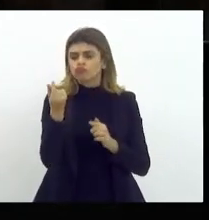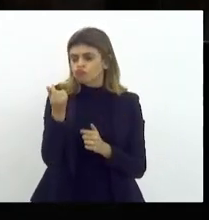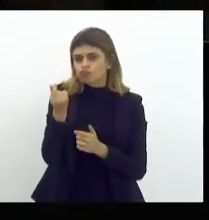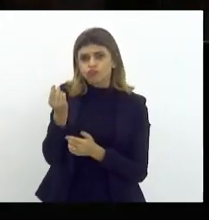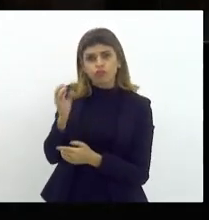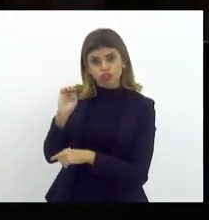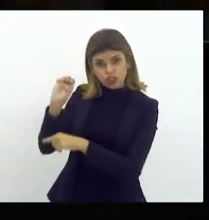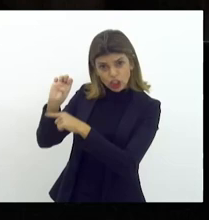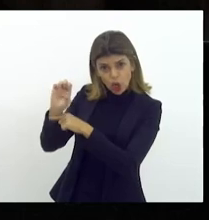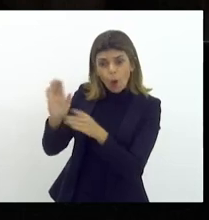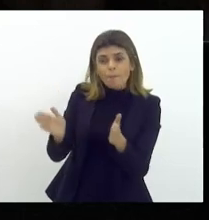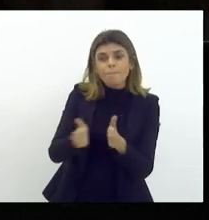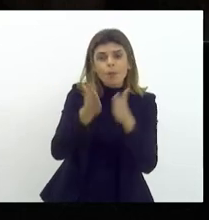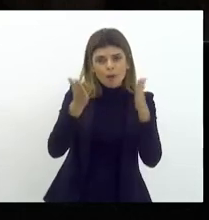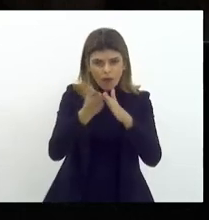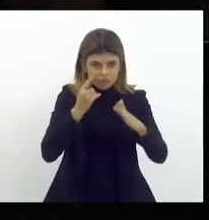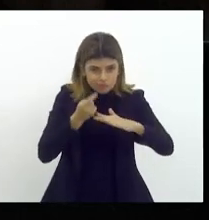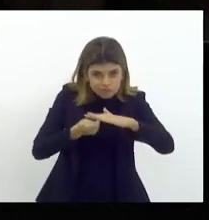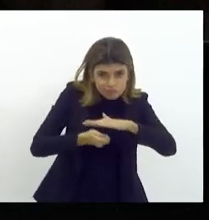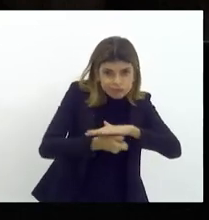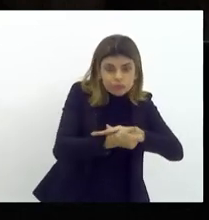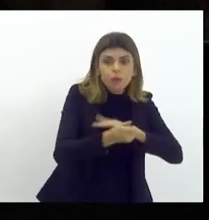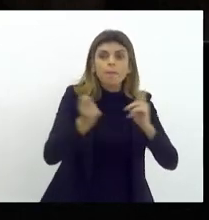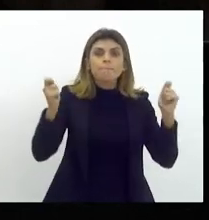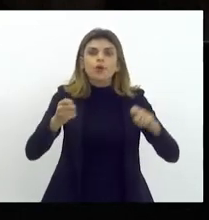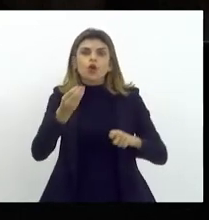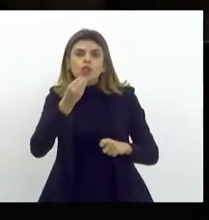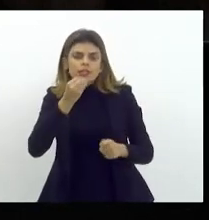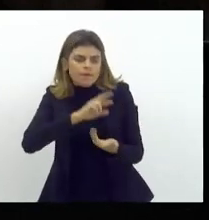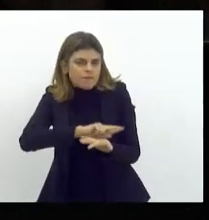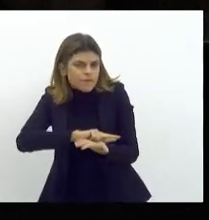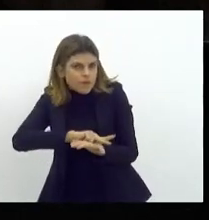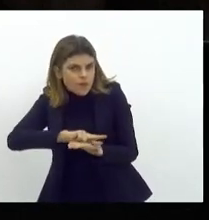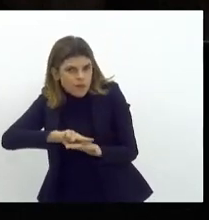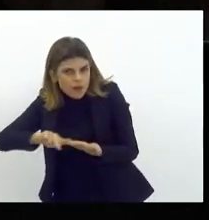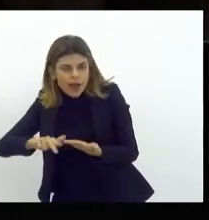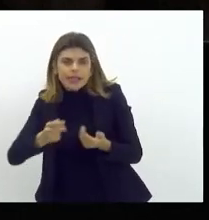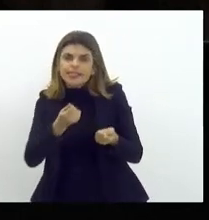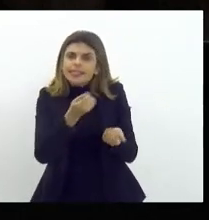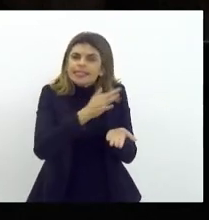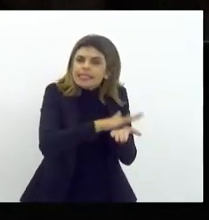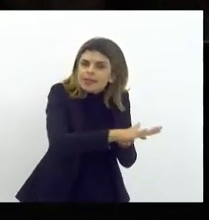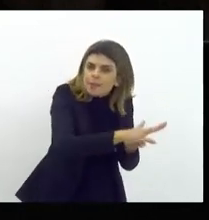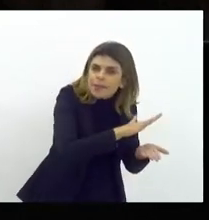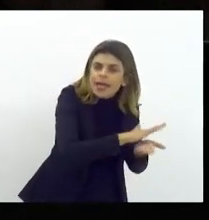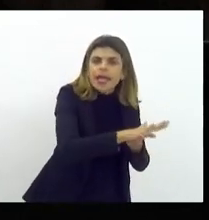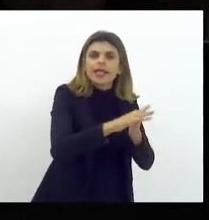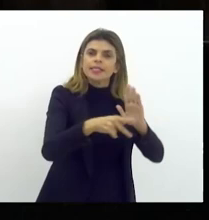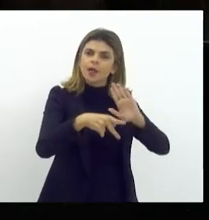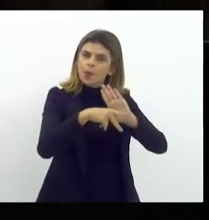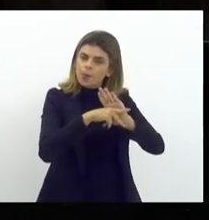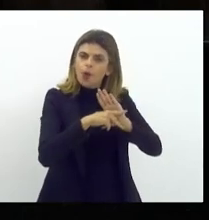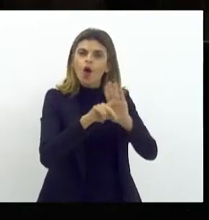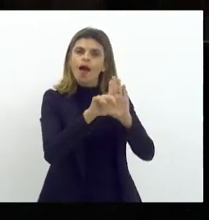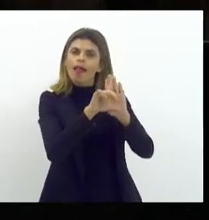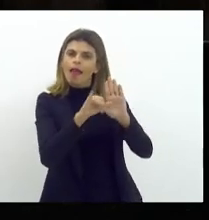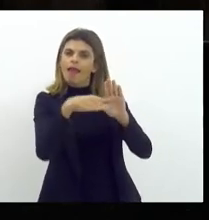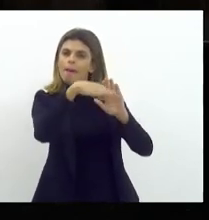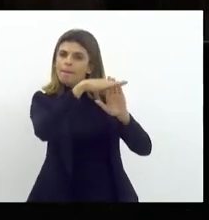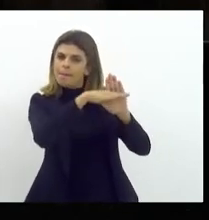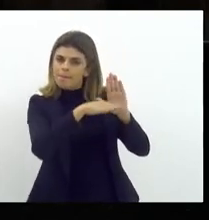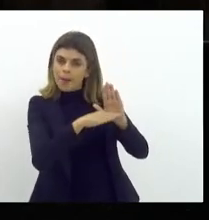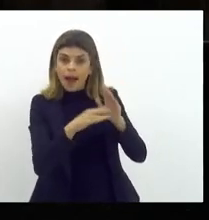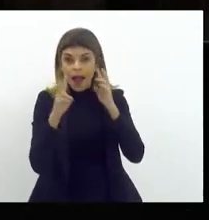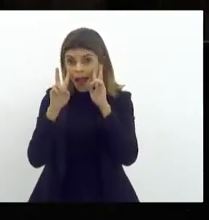Estadual do combate à pobreza das possíveis fontes de recurso para as despesas do programa de diretrizes de atenção